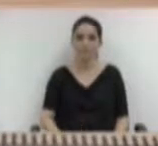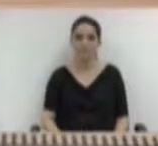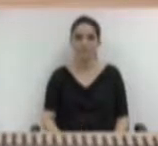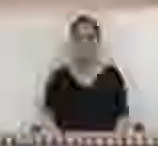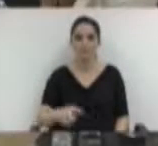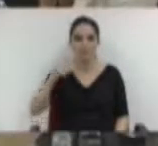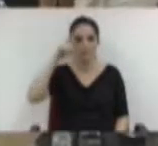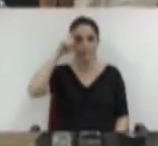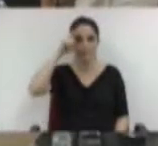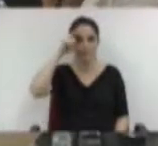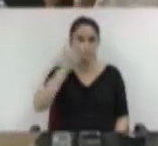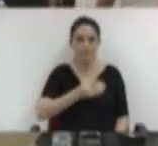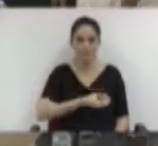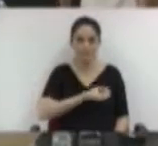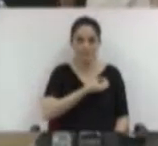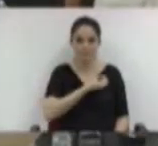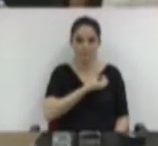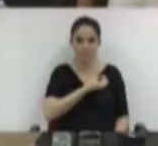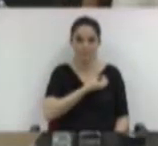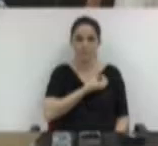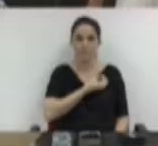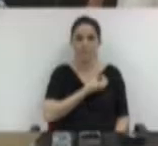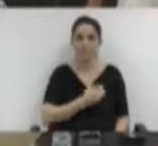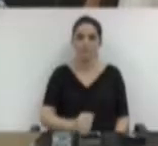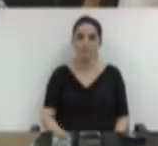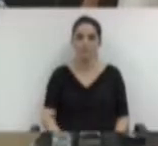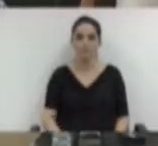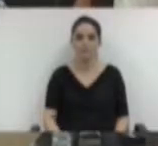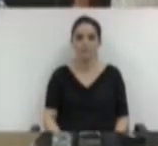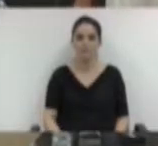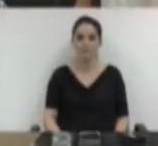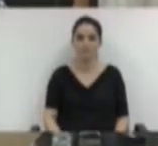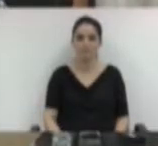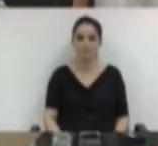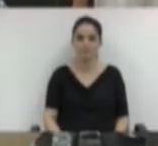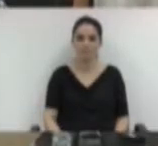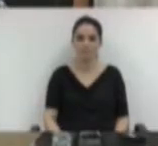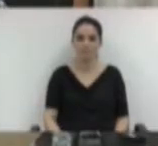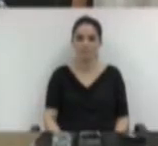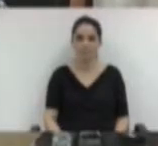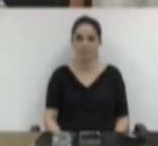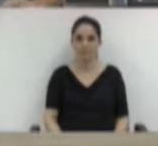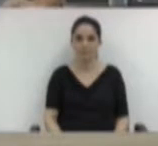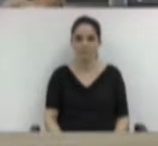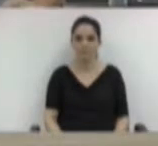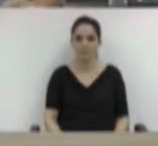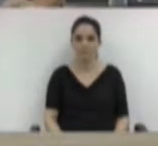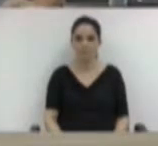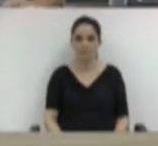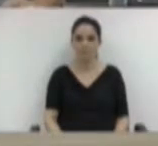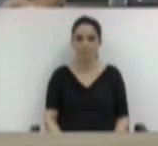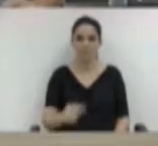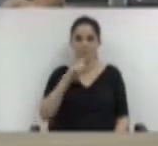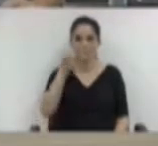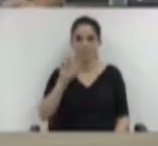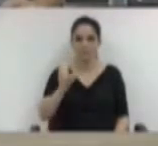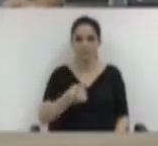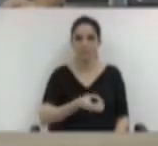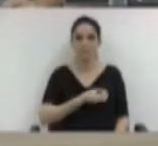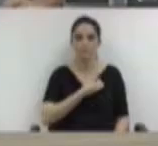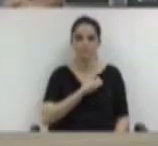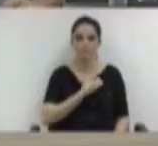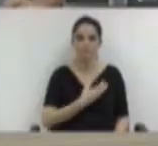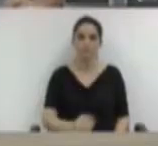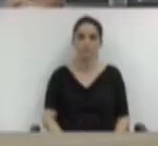Farid Zaini. Presente. Vereador José Monteiro Bernardo. José Roberto Bernardo.